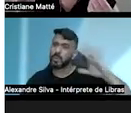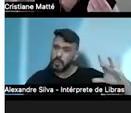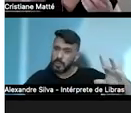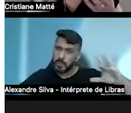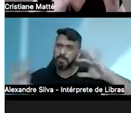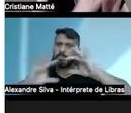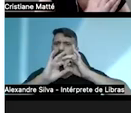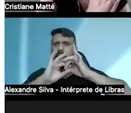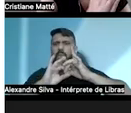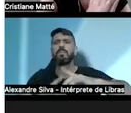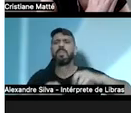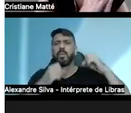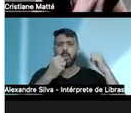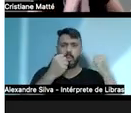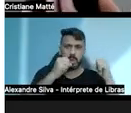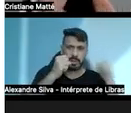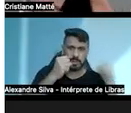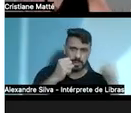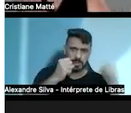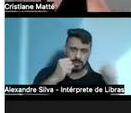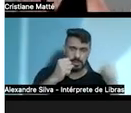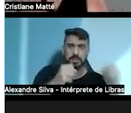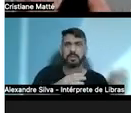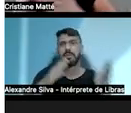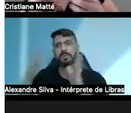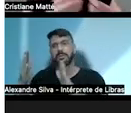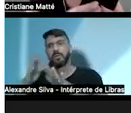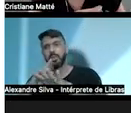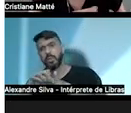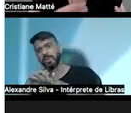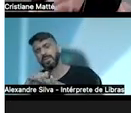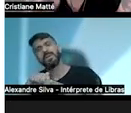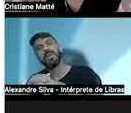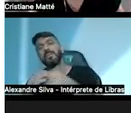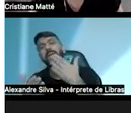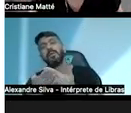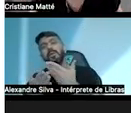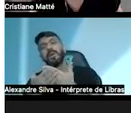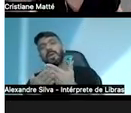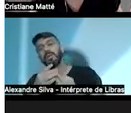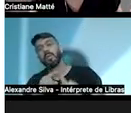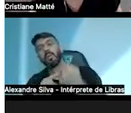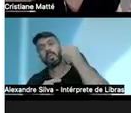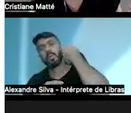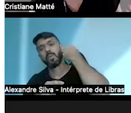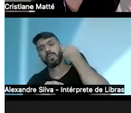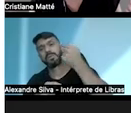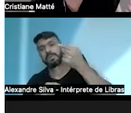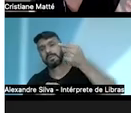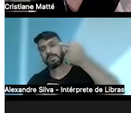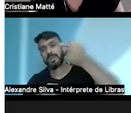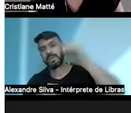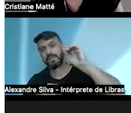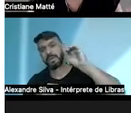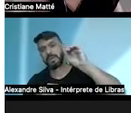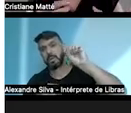da vida, né? O exercício pré-natal com a doença de Alzheimer. A gente teria que ter estudos de 70, 80 anos acontecendo, né,